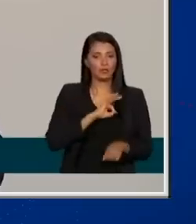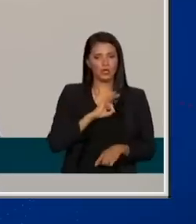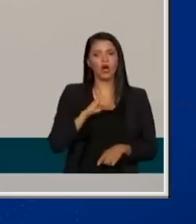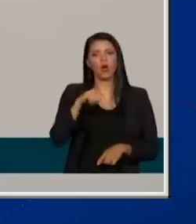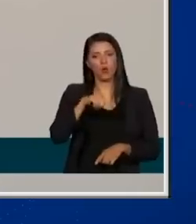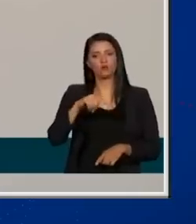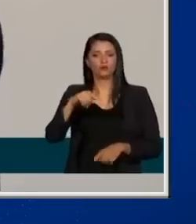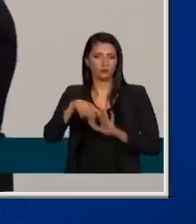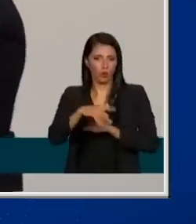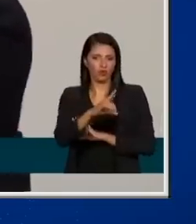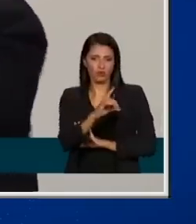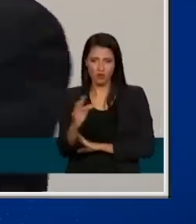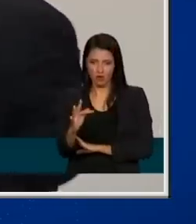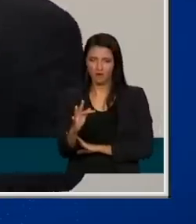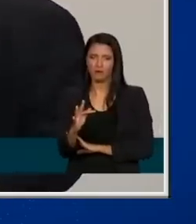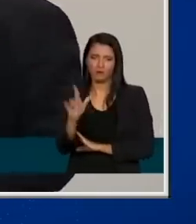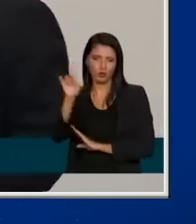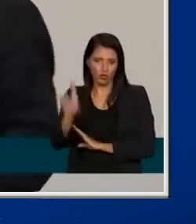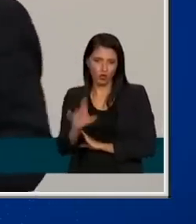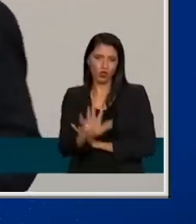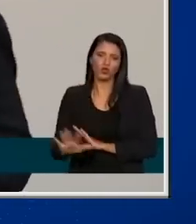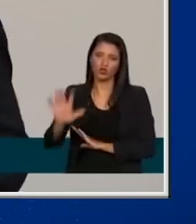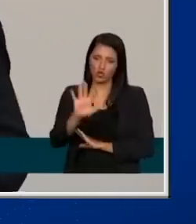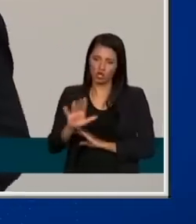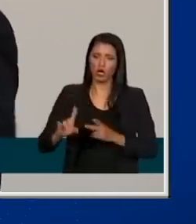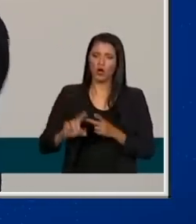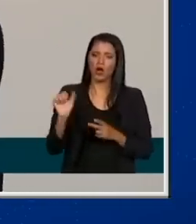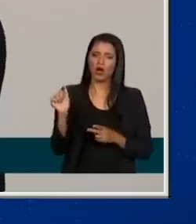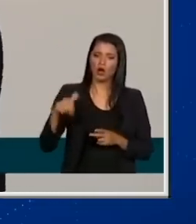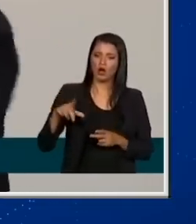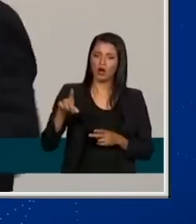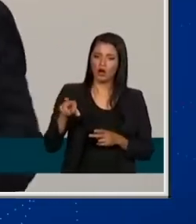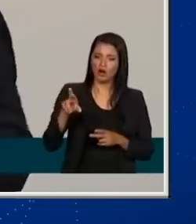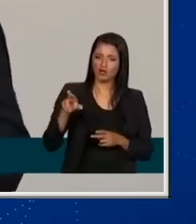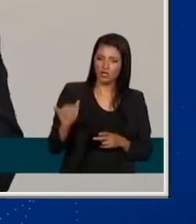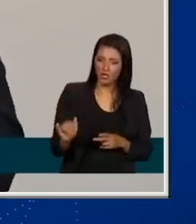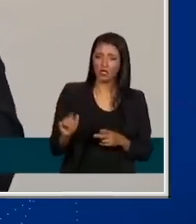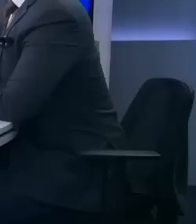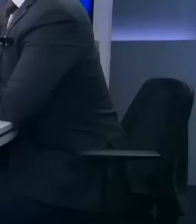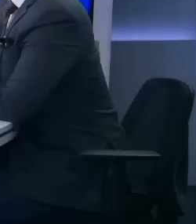policiais merecem sempre nosso apoio admiração e respeito